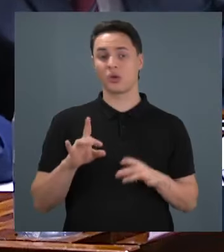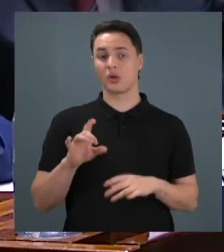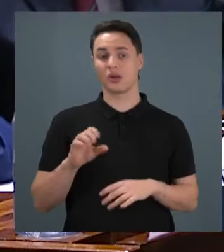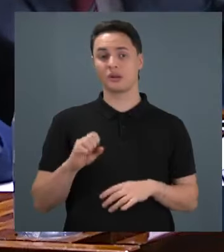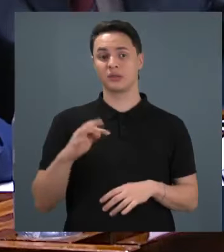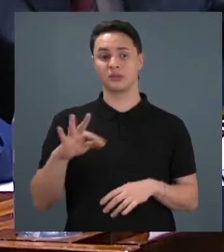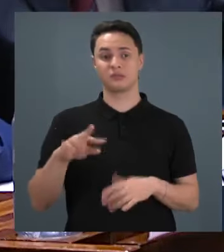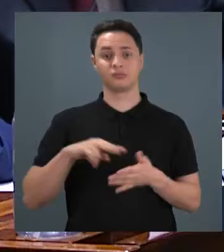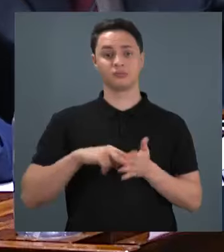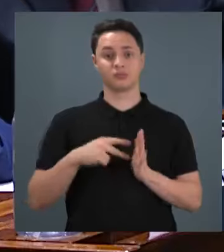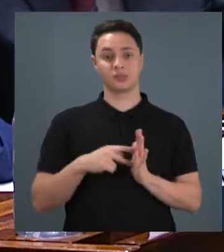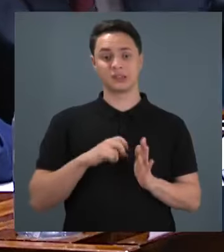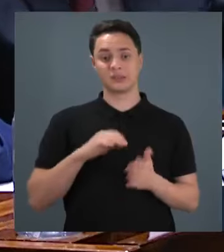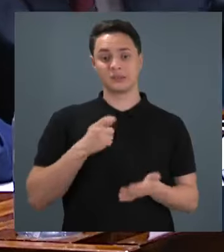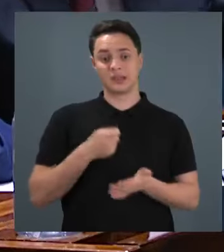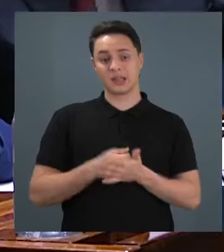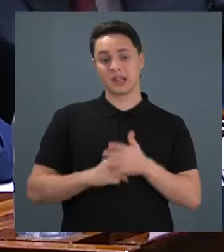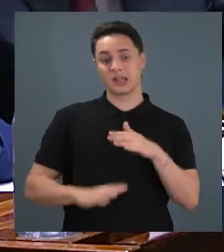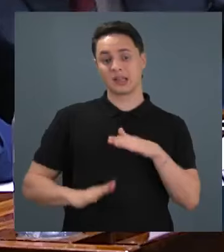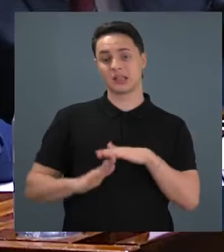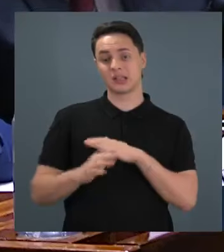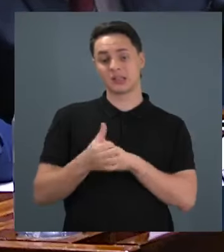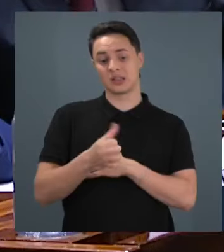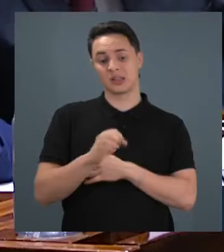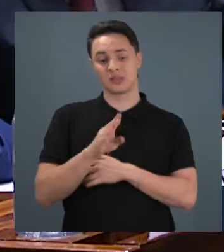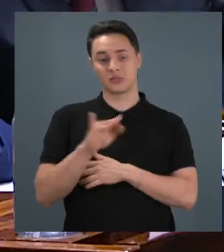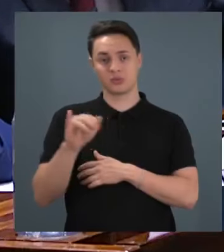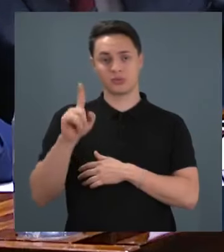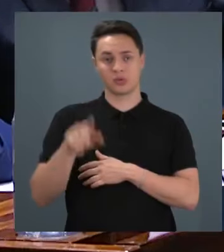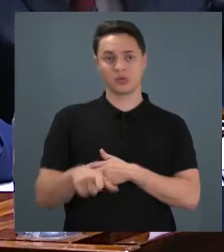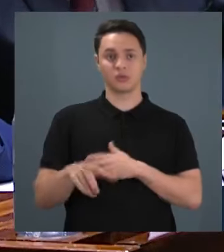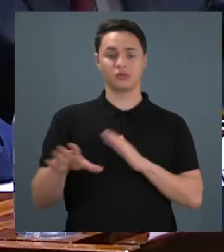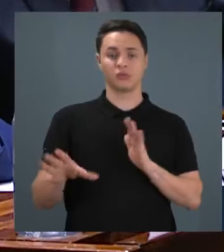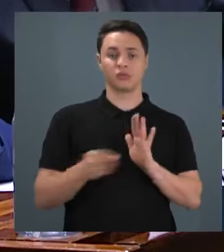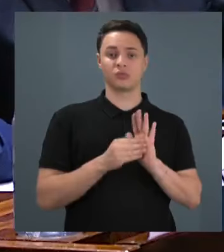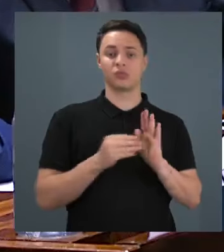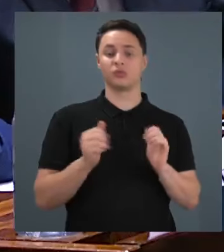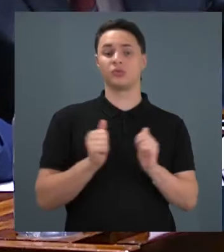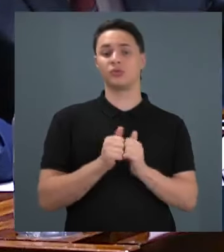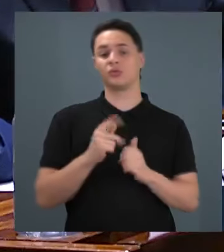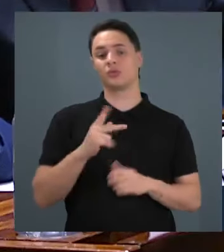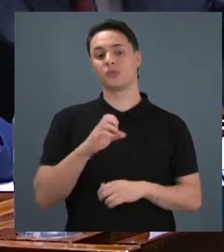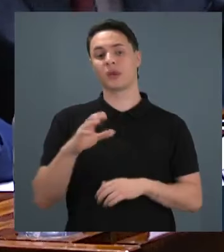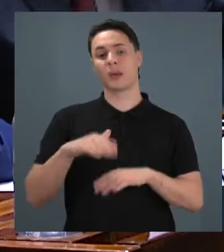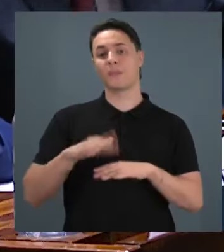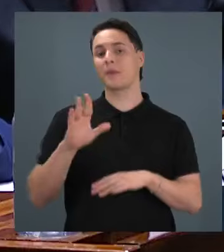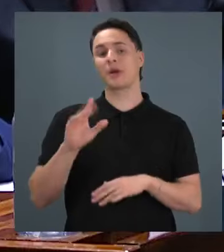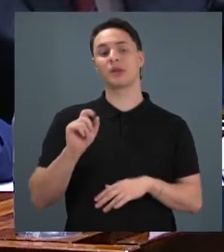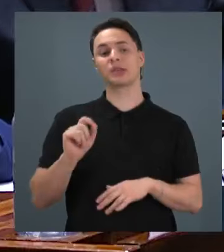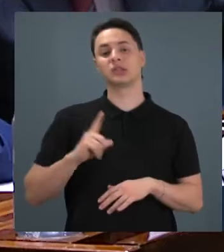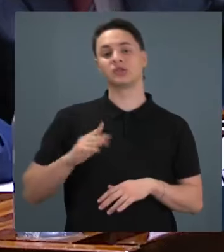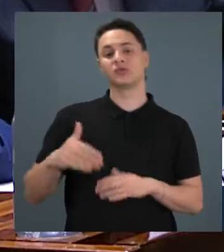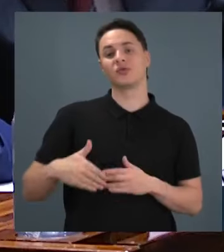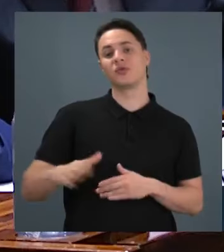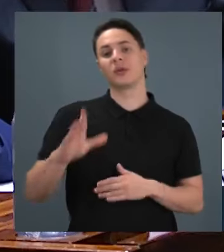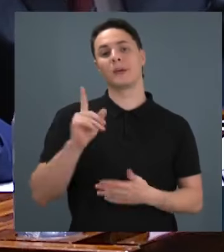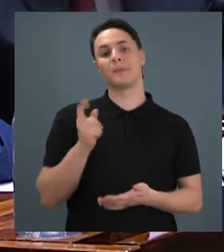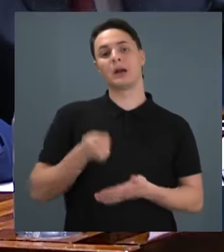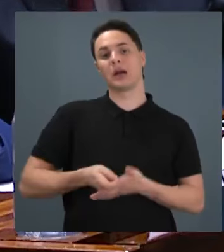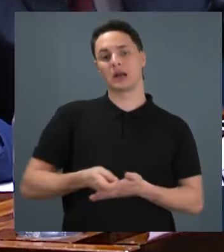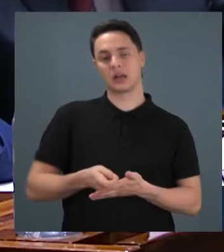Ou seja, se pagar até 60 bilhões, que era o sarrafo estabelecido na PEC, e o que passasse de 60 bilhões se